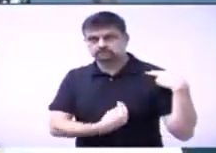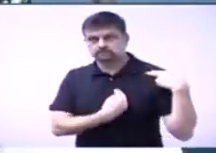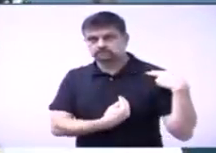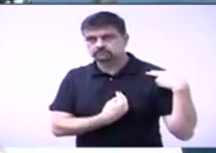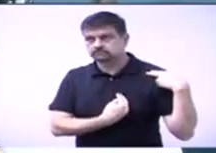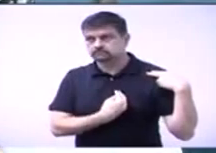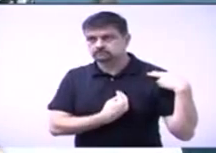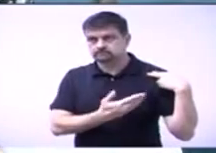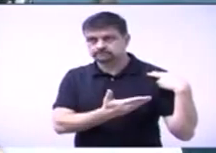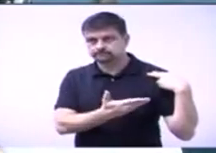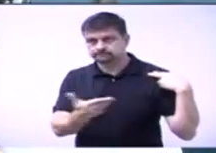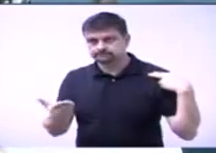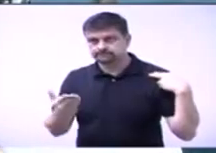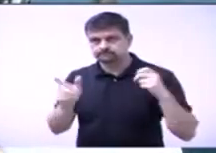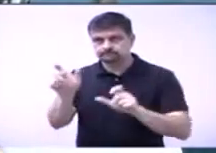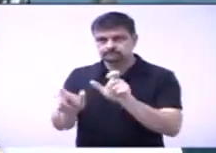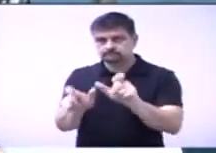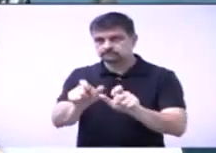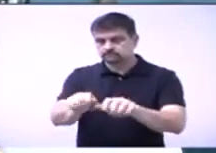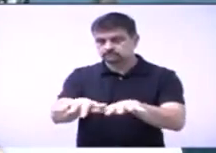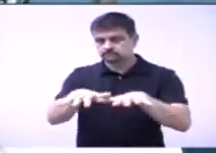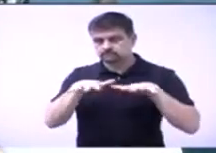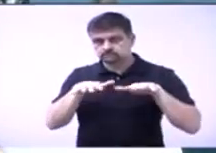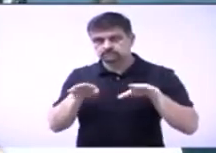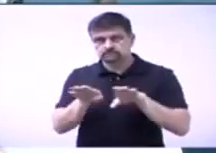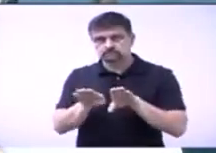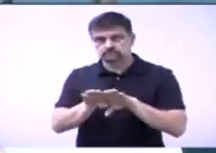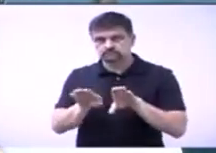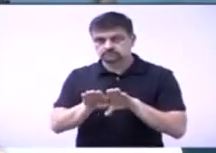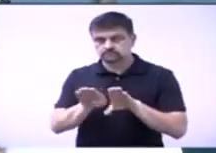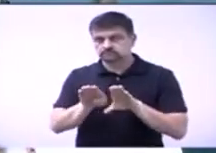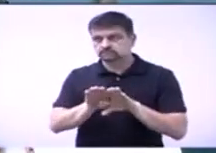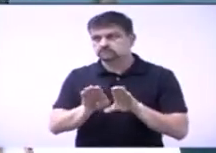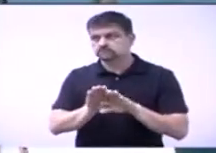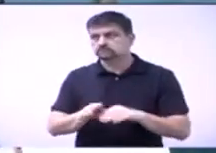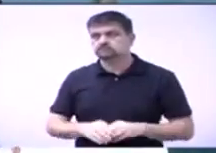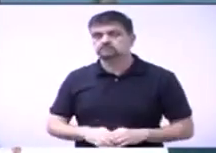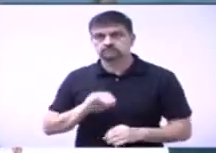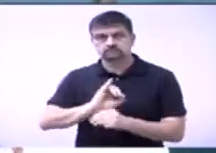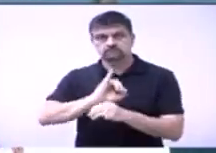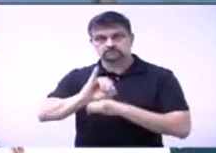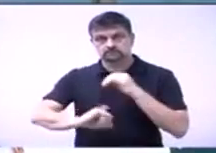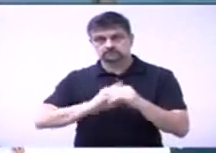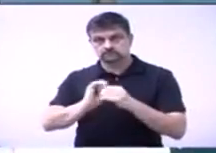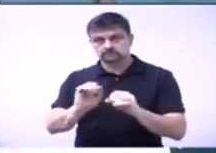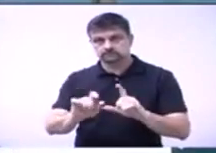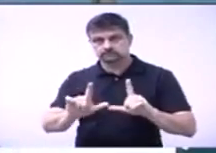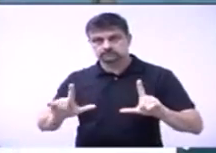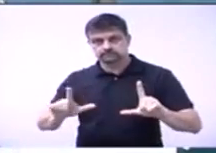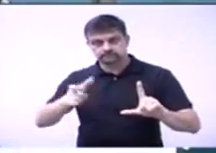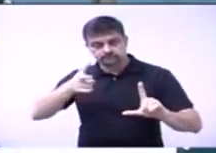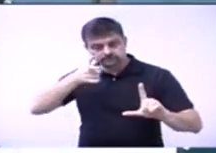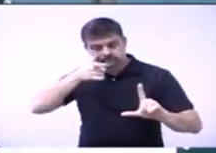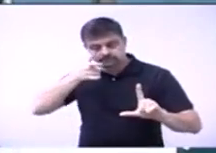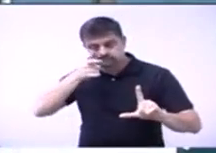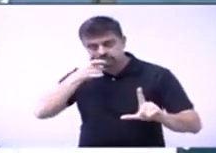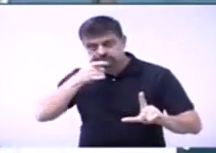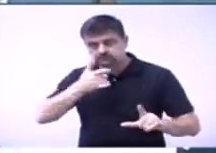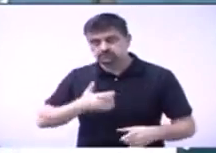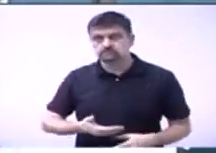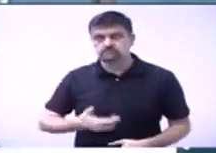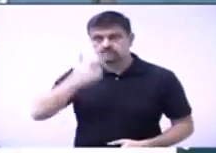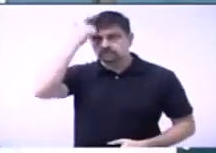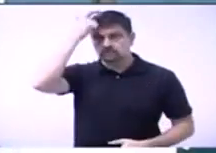A população presente que nos assiste aqui e via internet. Hoje inicio a